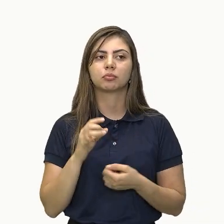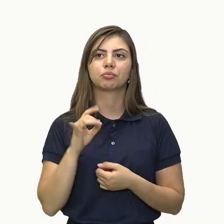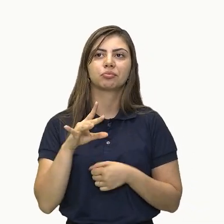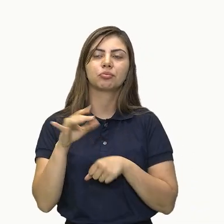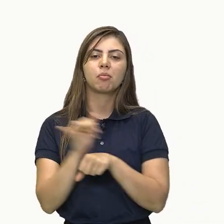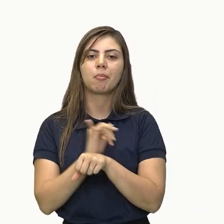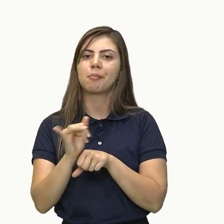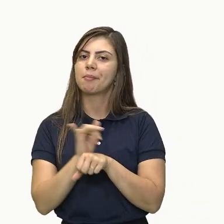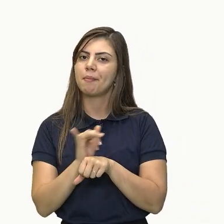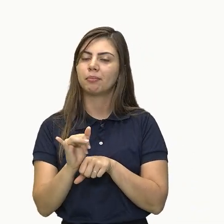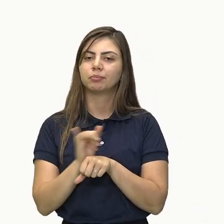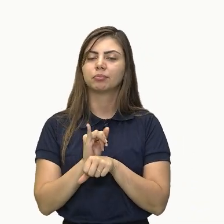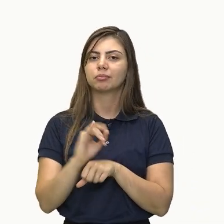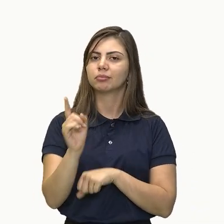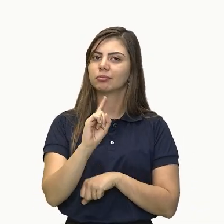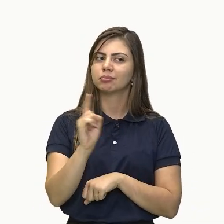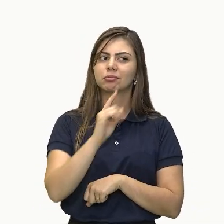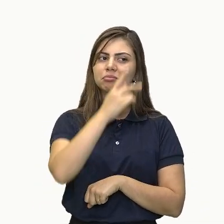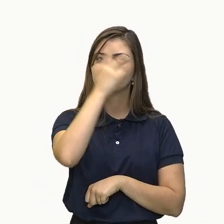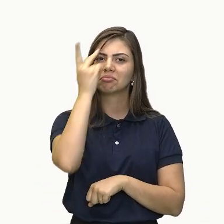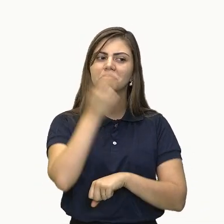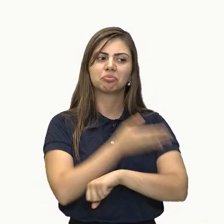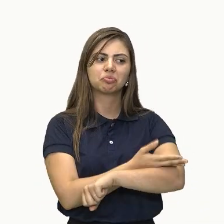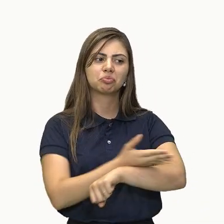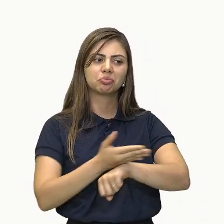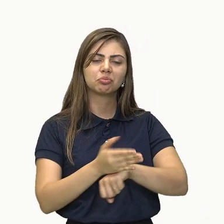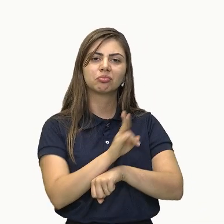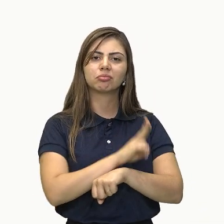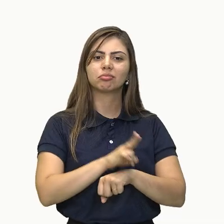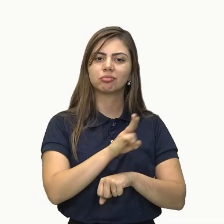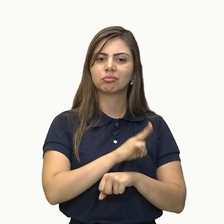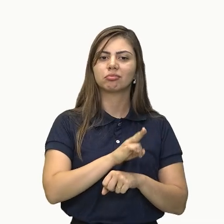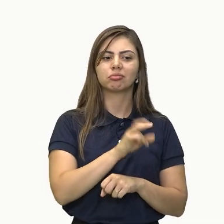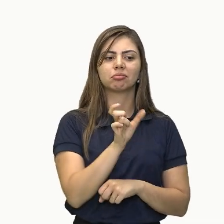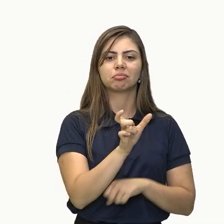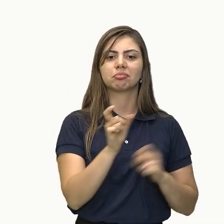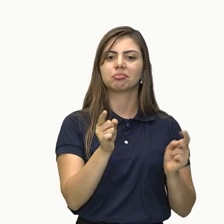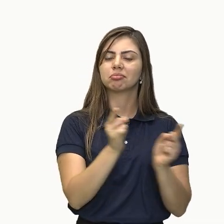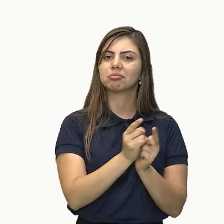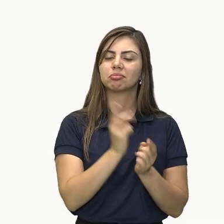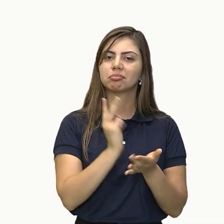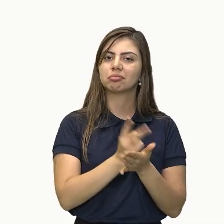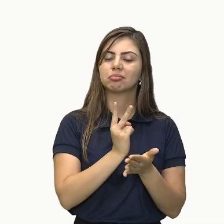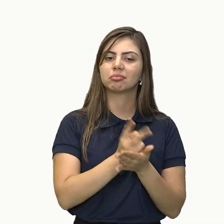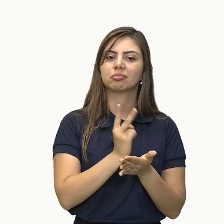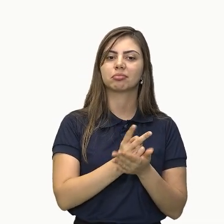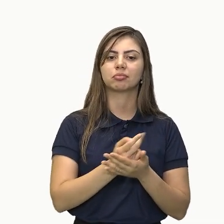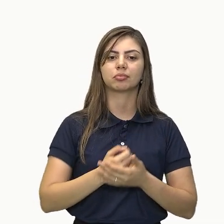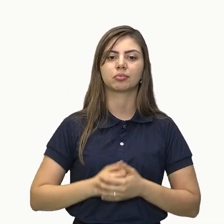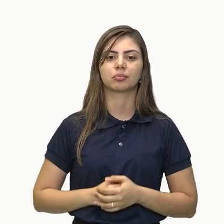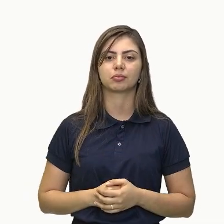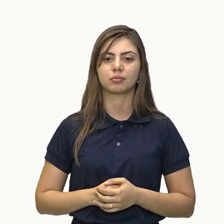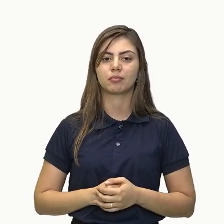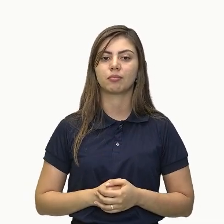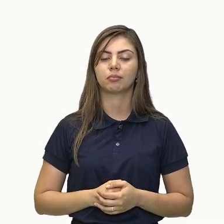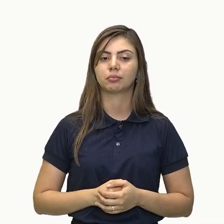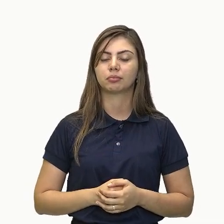alternativa. Então, vamos ver aqui um exemplo para vocês verem a diferença. Olha só. Essa